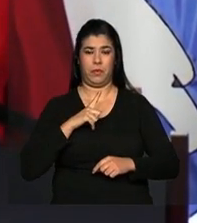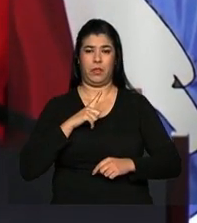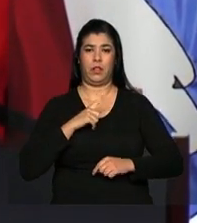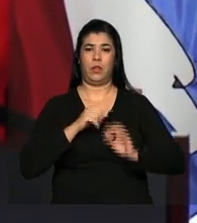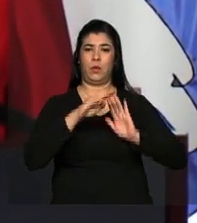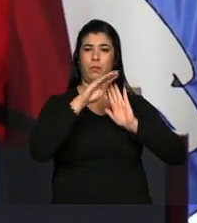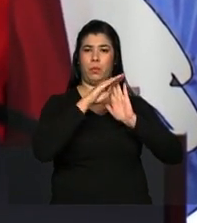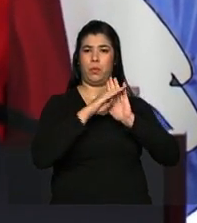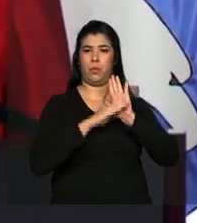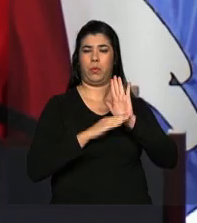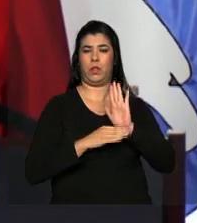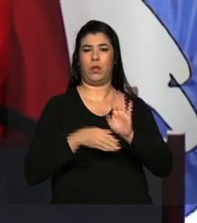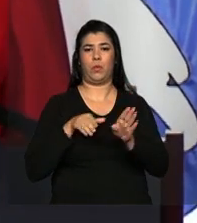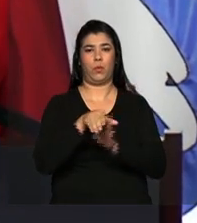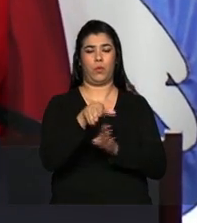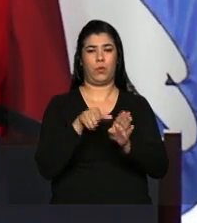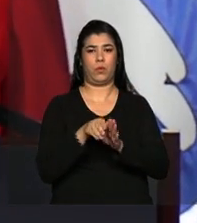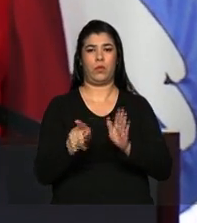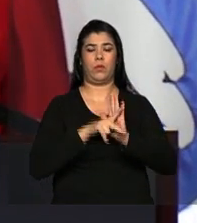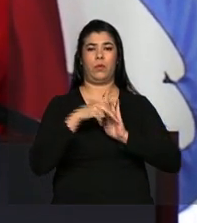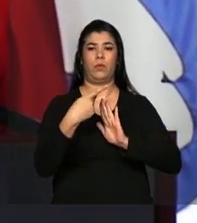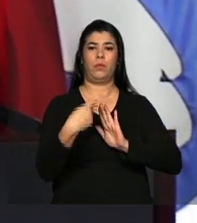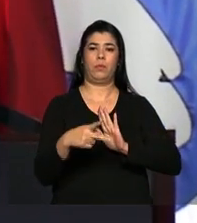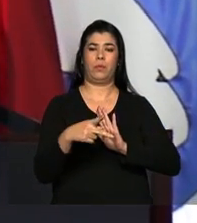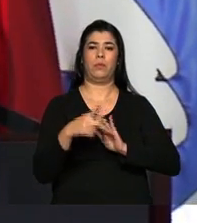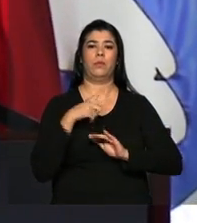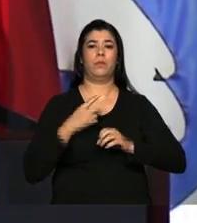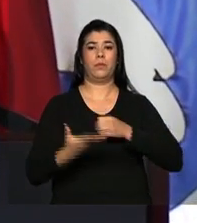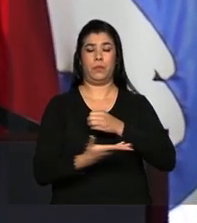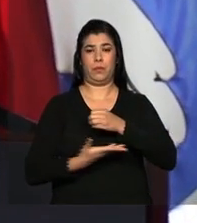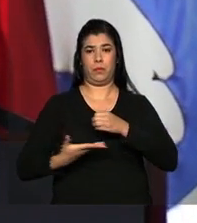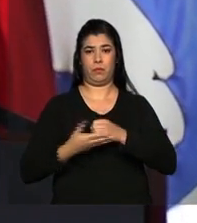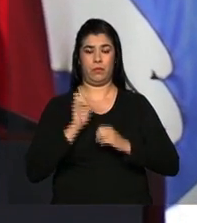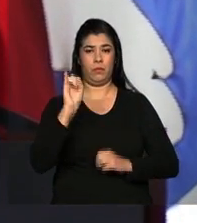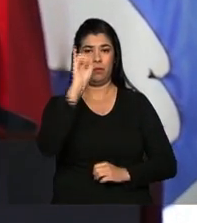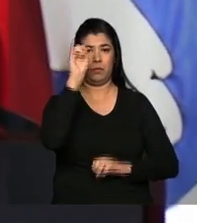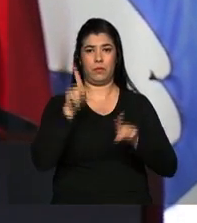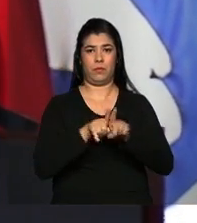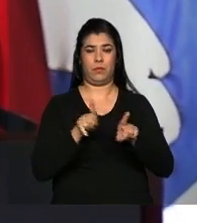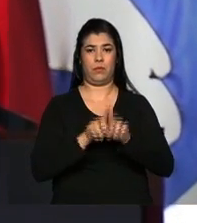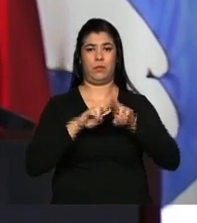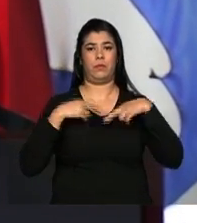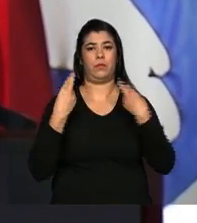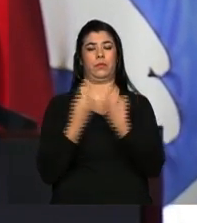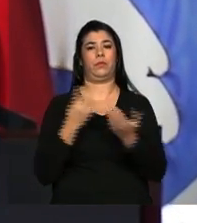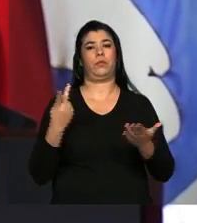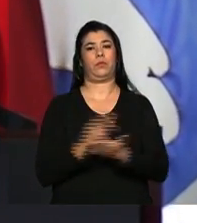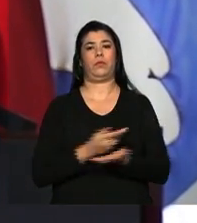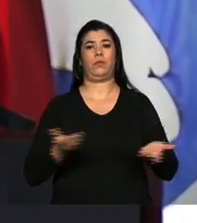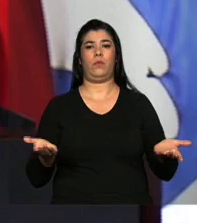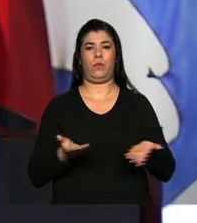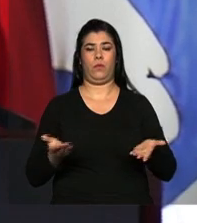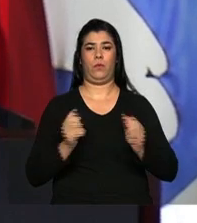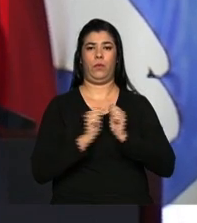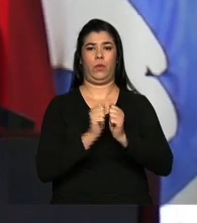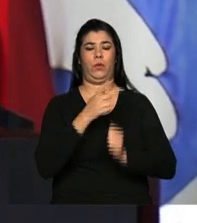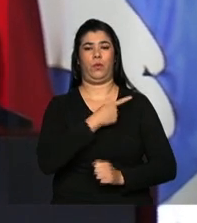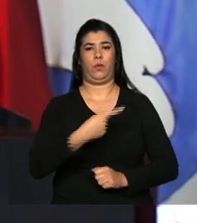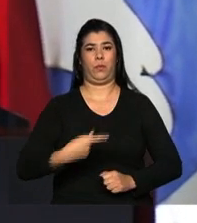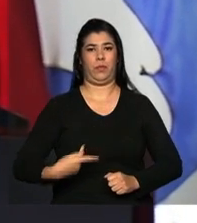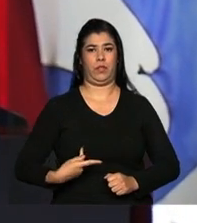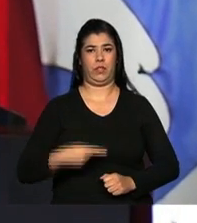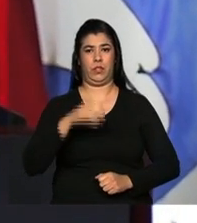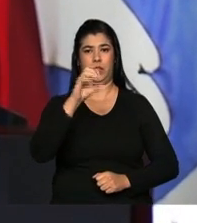de recomendações que constituiu subsídio importante para minha reunião hoje com o presidente